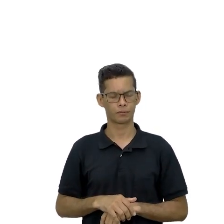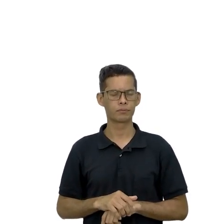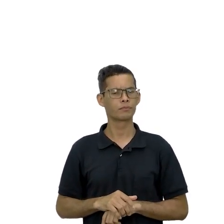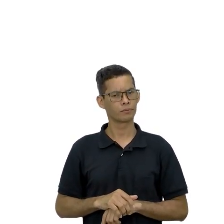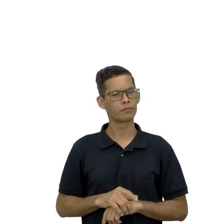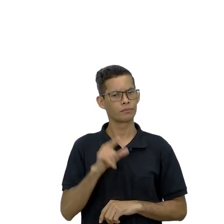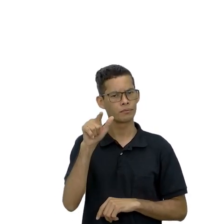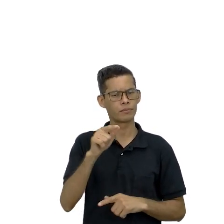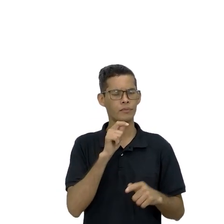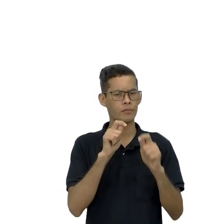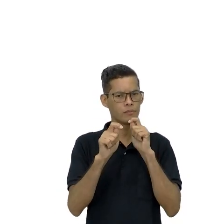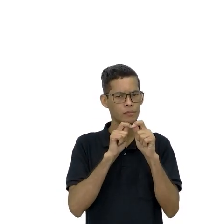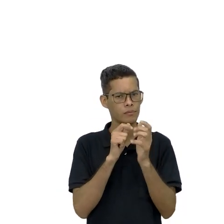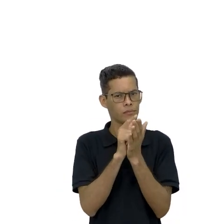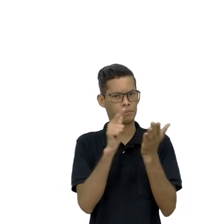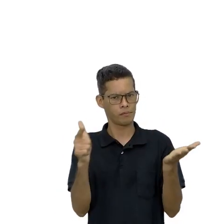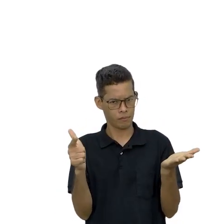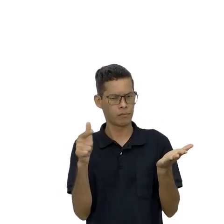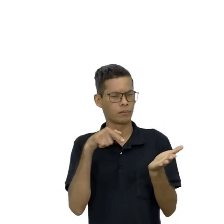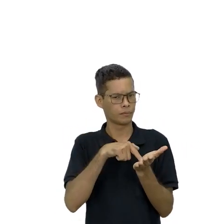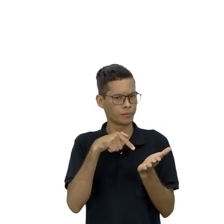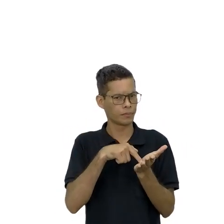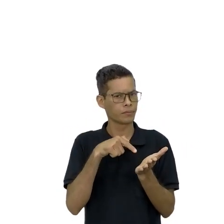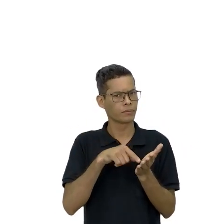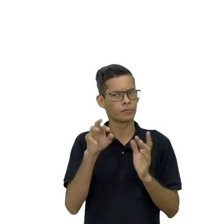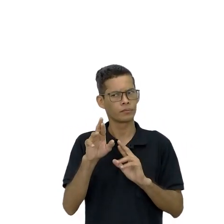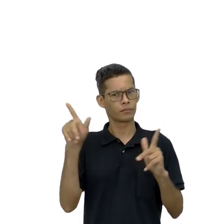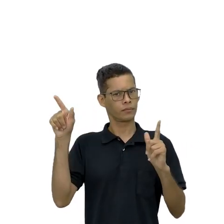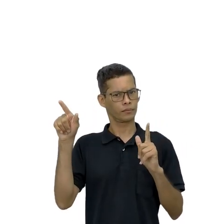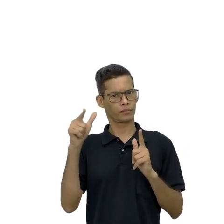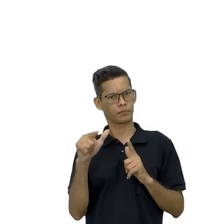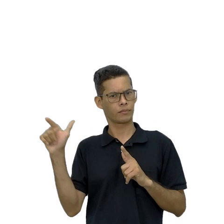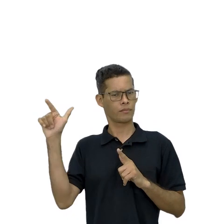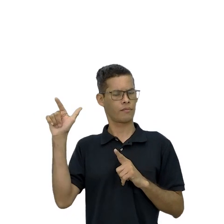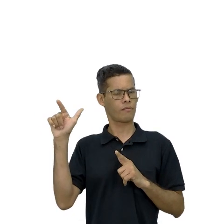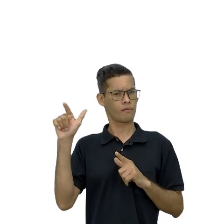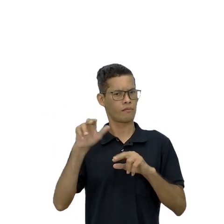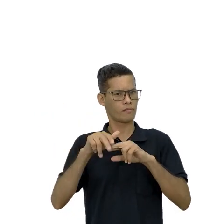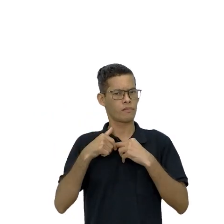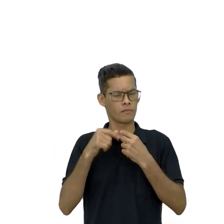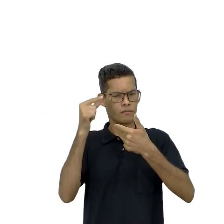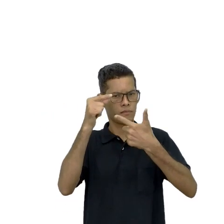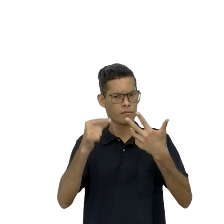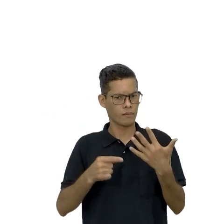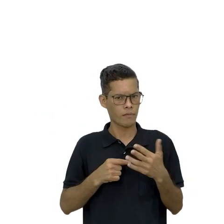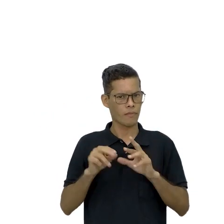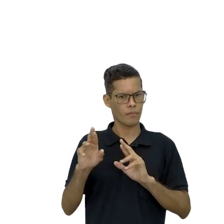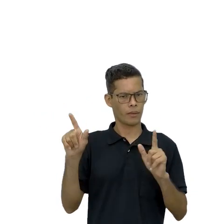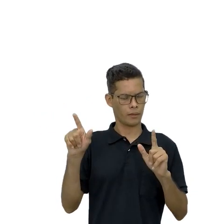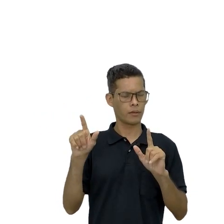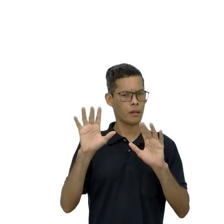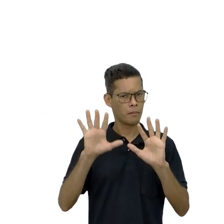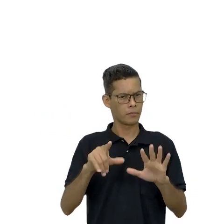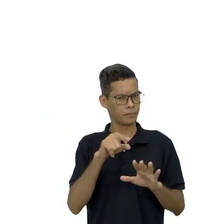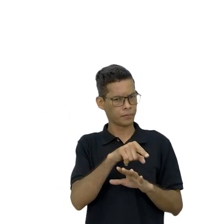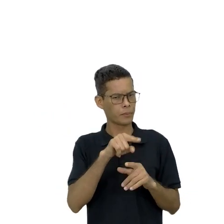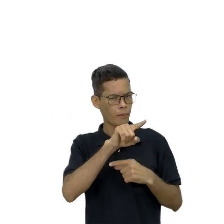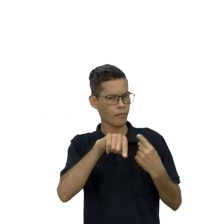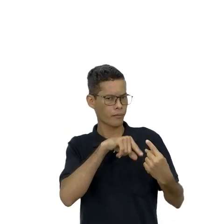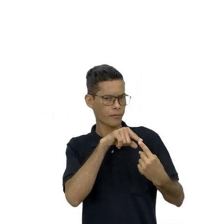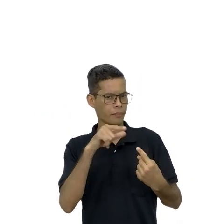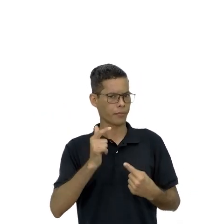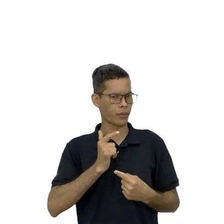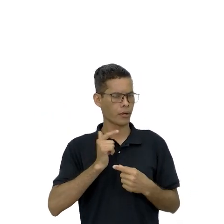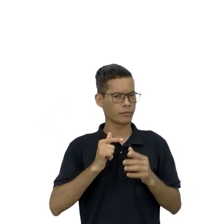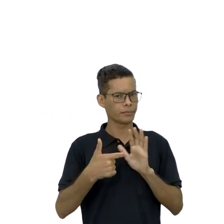a reportagem que se diferencia dele por conta desses elementos estruturais, ela também tem essa finalidade de